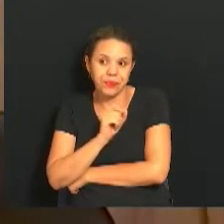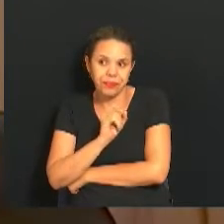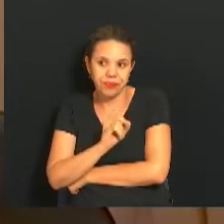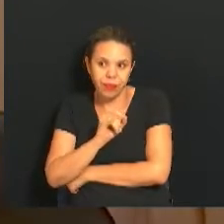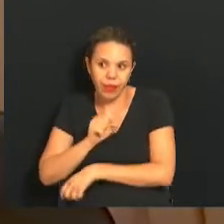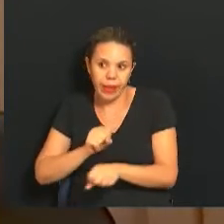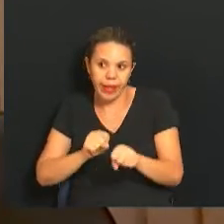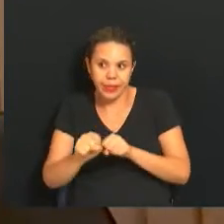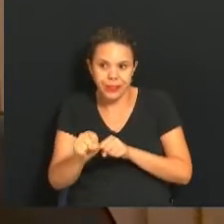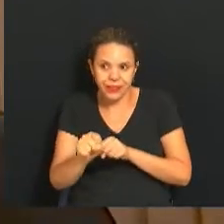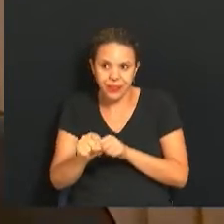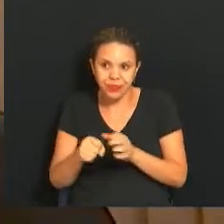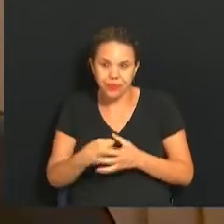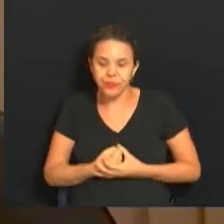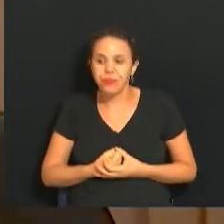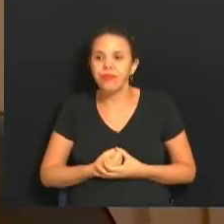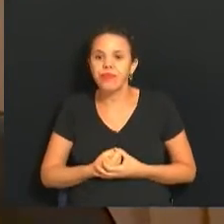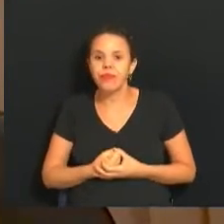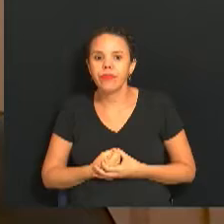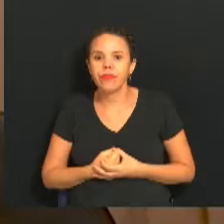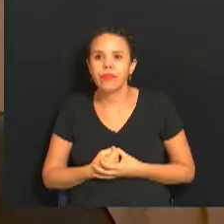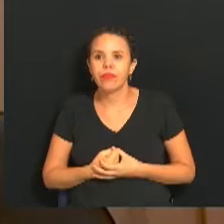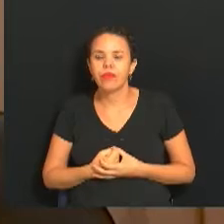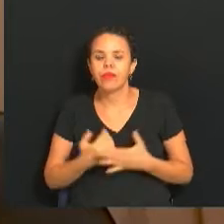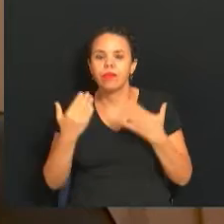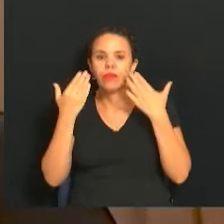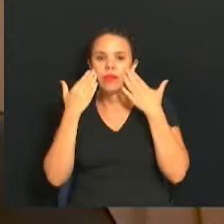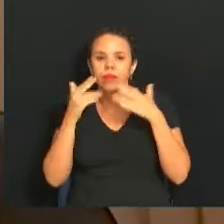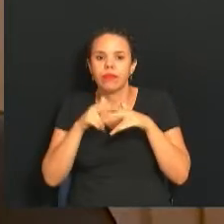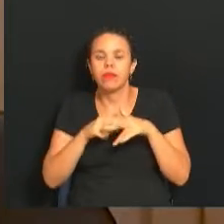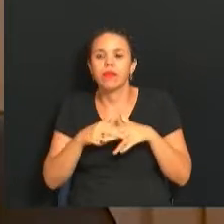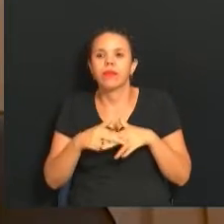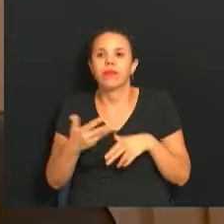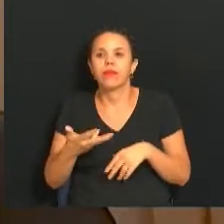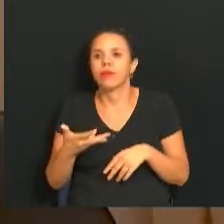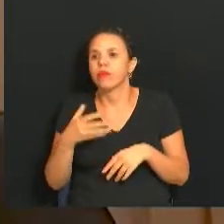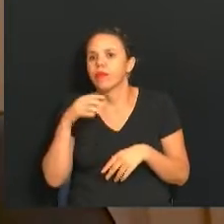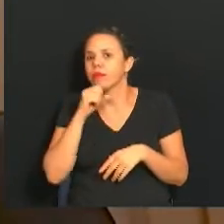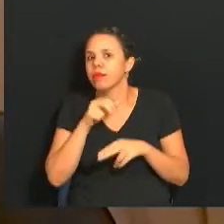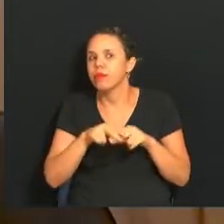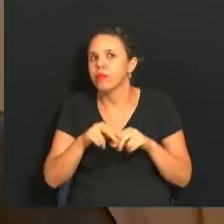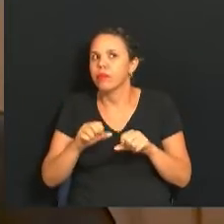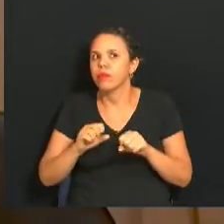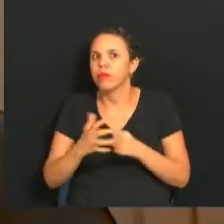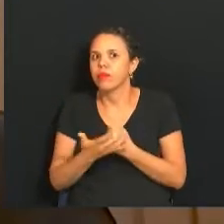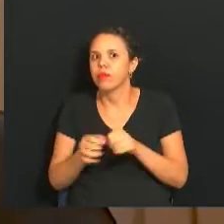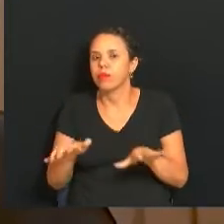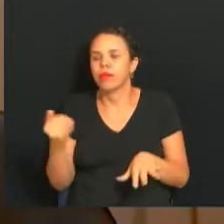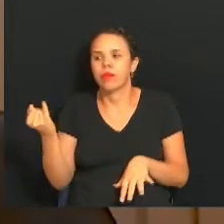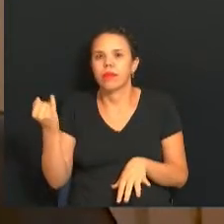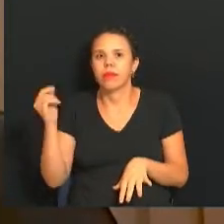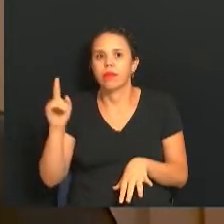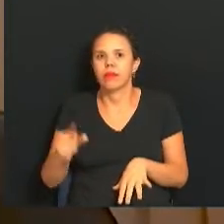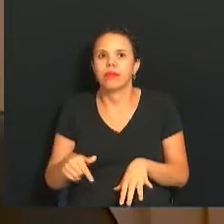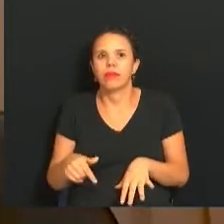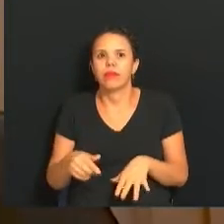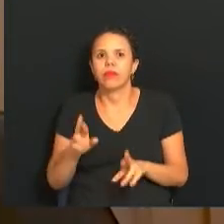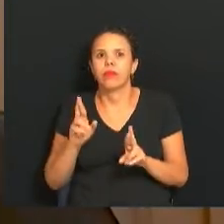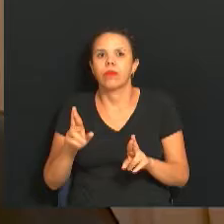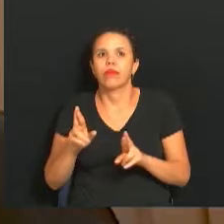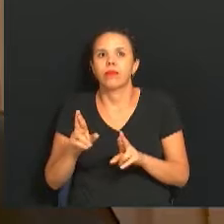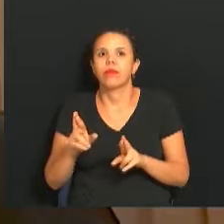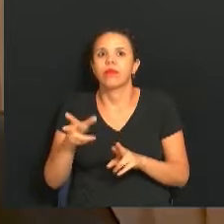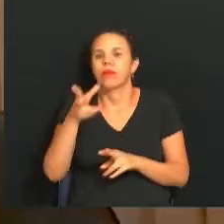formaram à frente de uma pandemia. Então, isso é importante. Então, quero parabenizá-los e espero que a